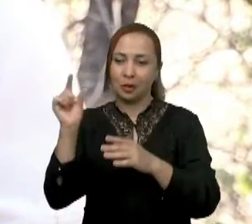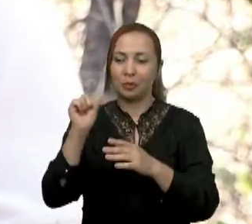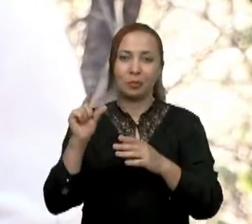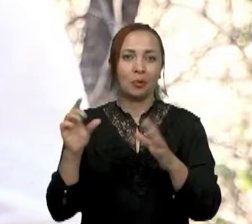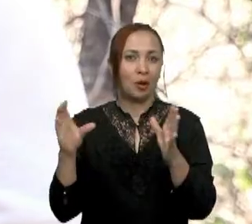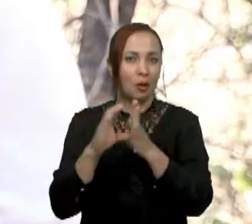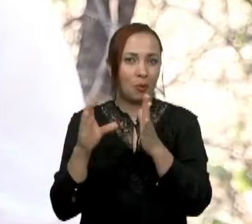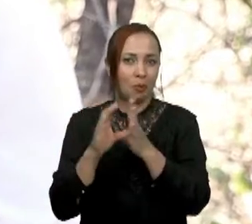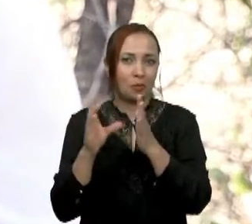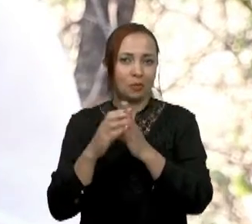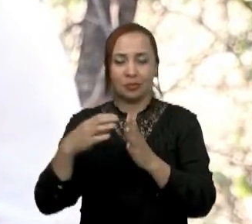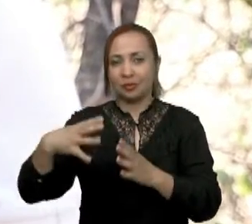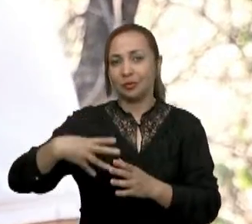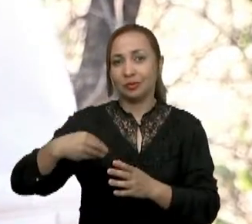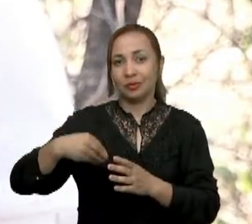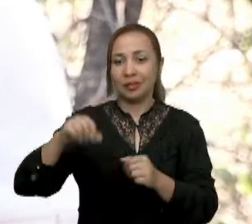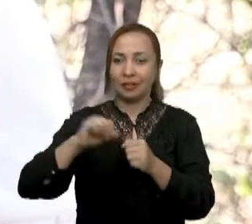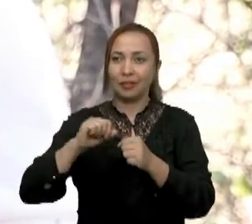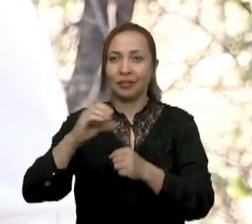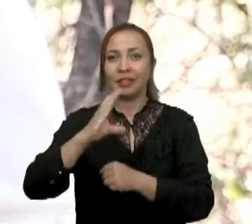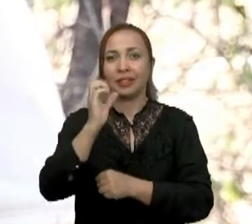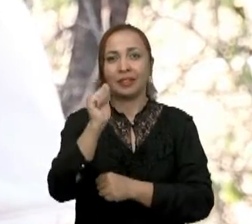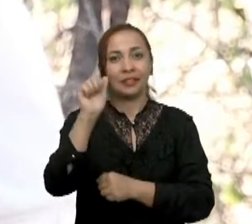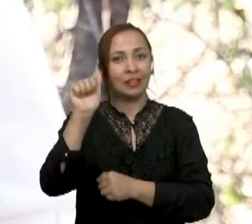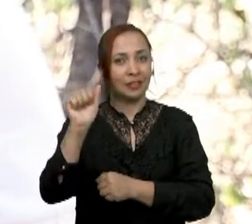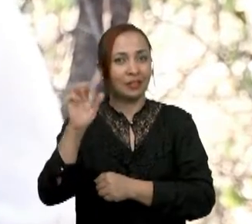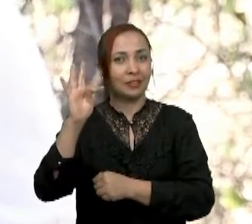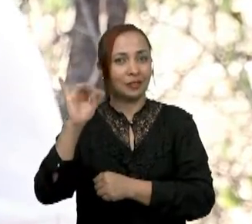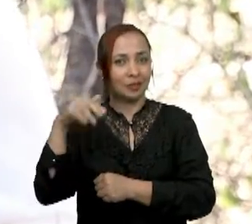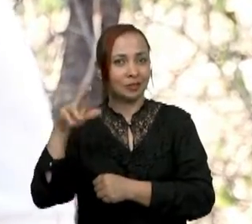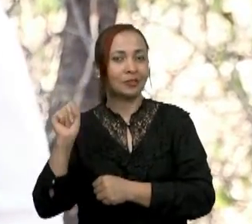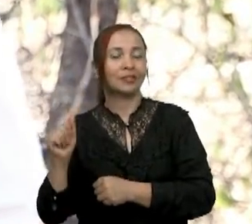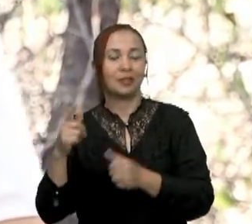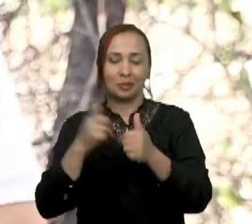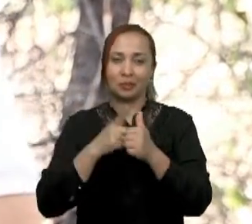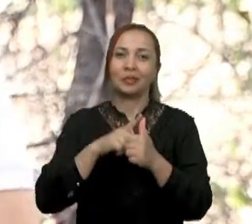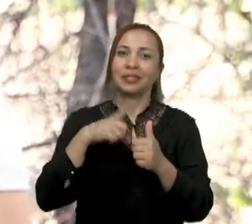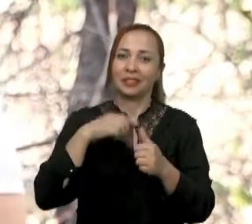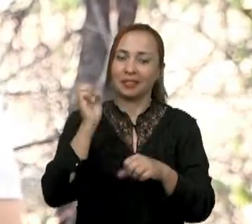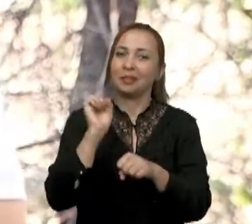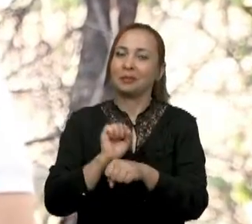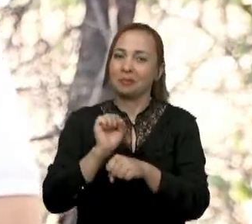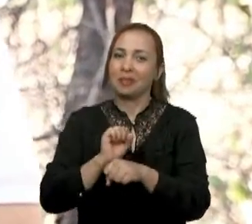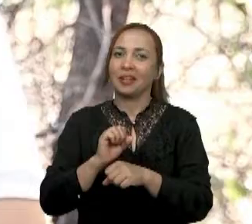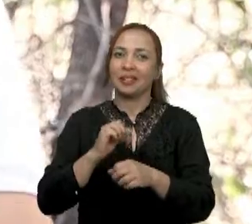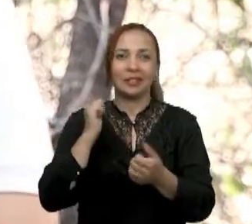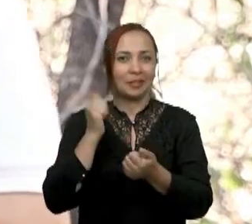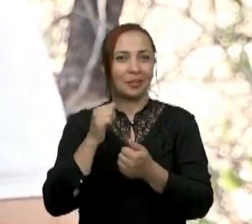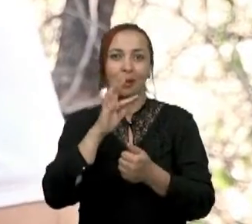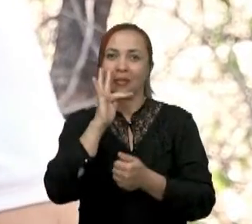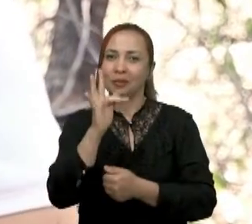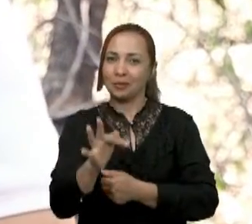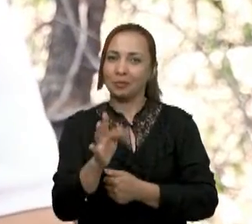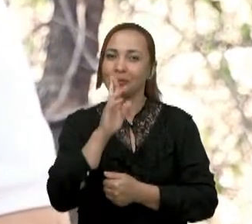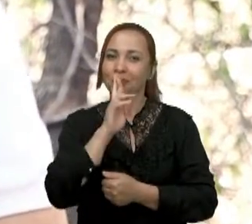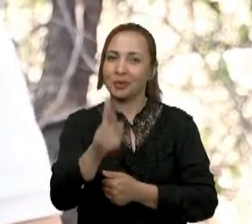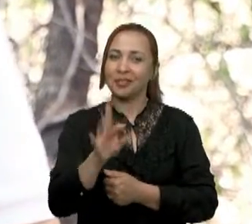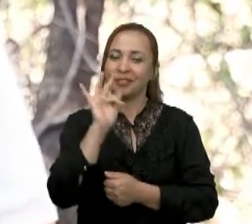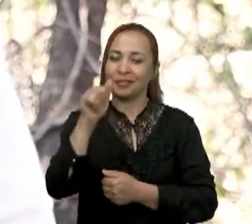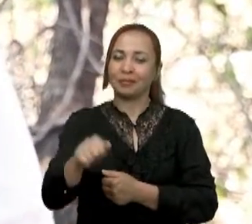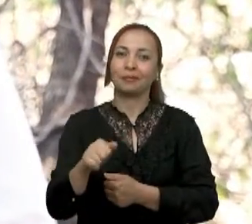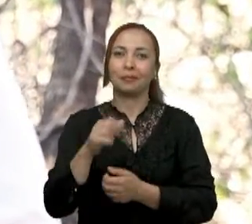de pequenos mamíferos que é realizado aqui na Caatinga e por ser o primeiro já existe uma grande expectativa quanto aos resultados